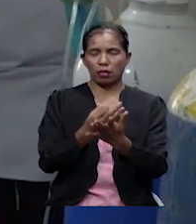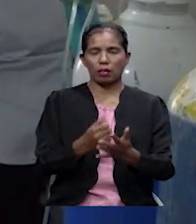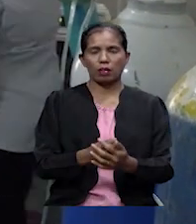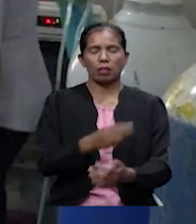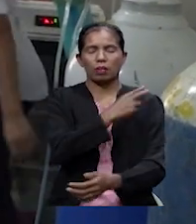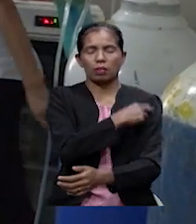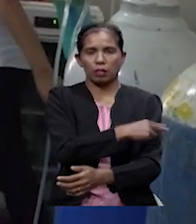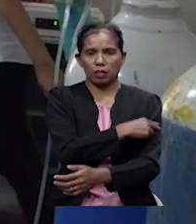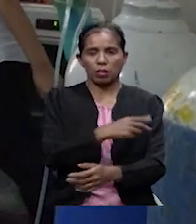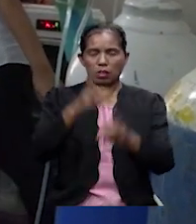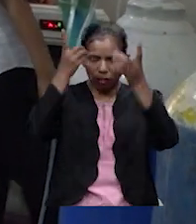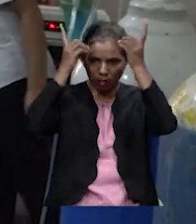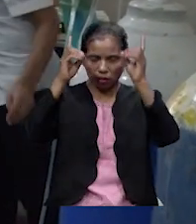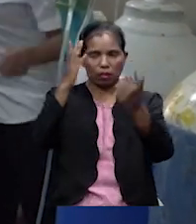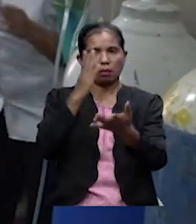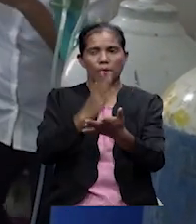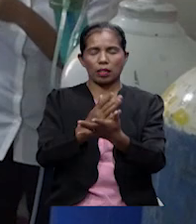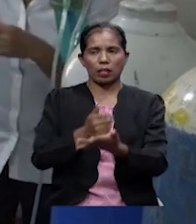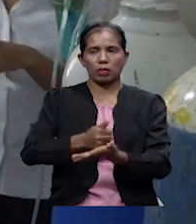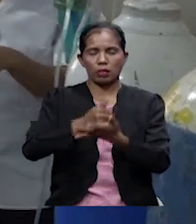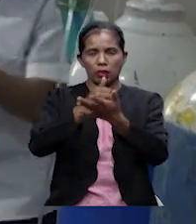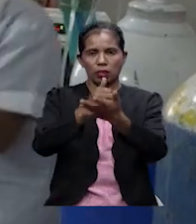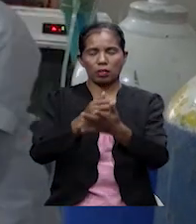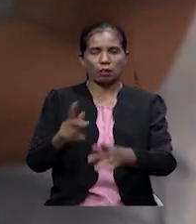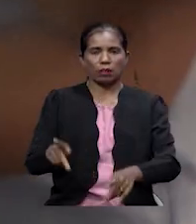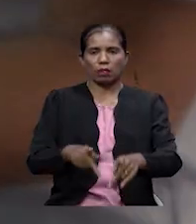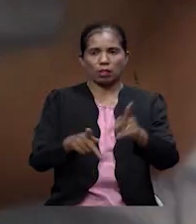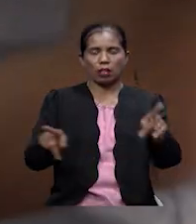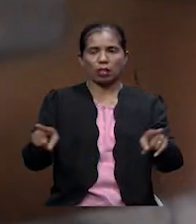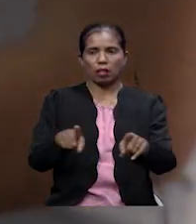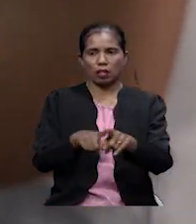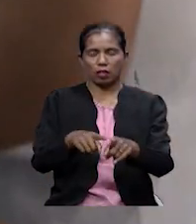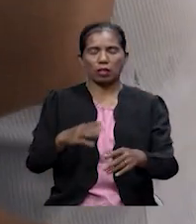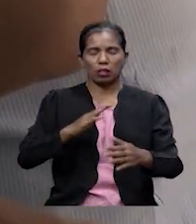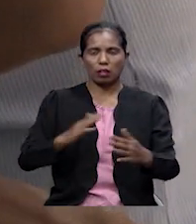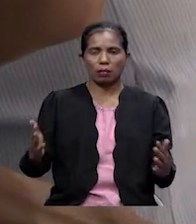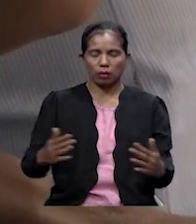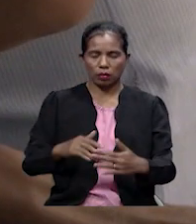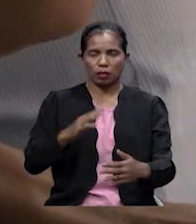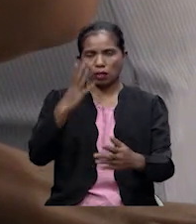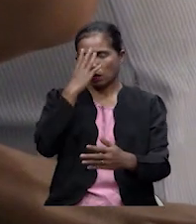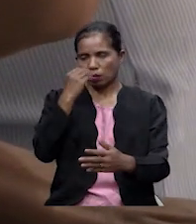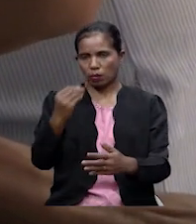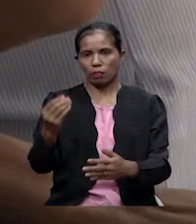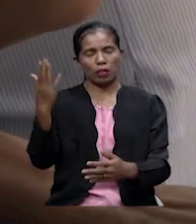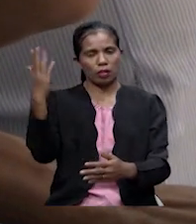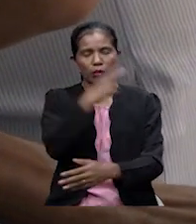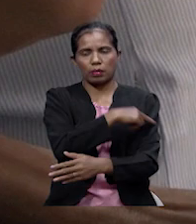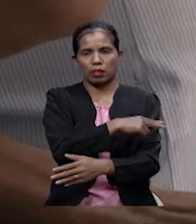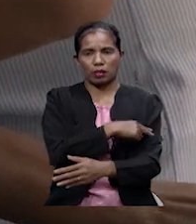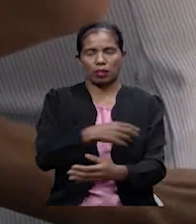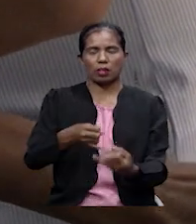klinika refere decidi ha para atendimento balum ba publiku, hane san partus, baixa internamento,